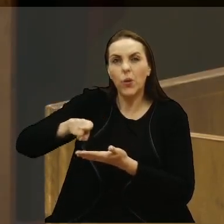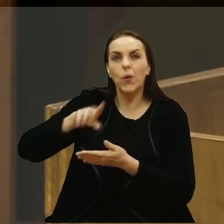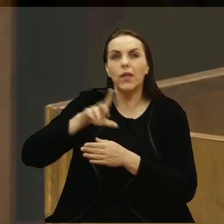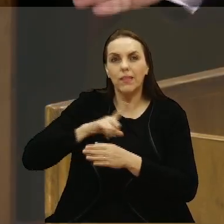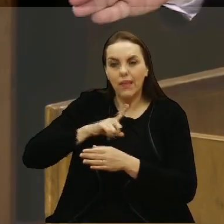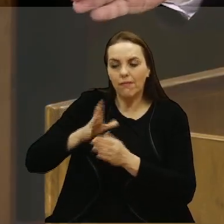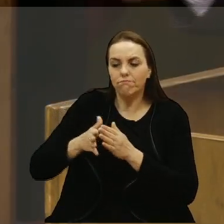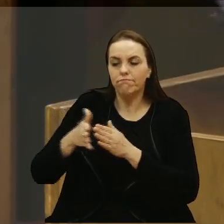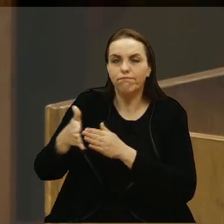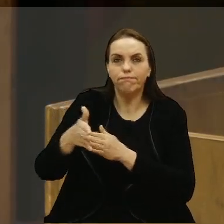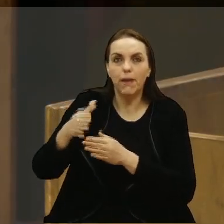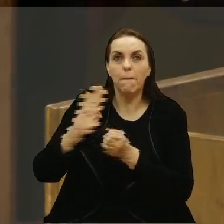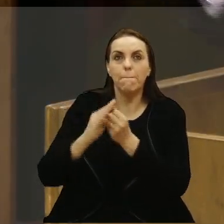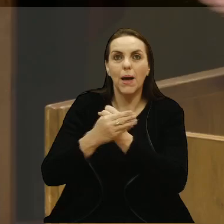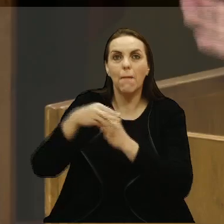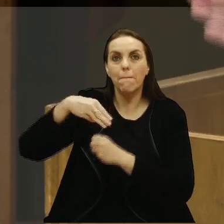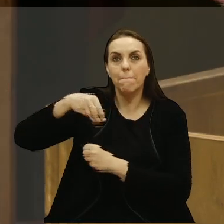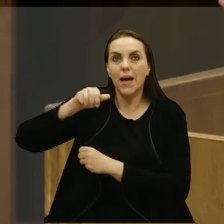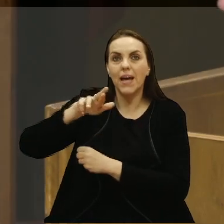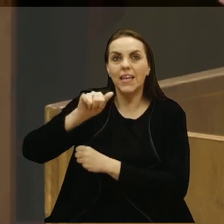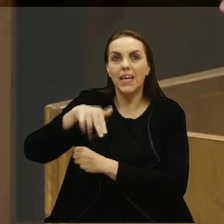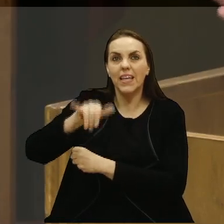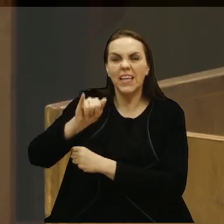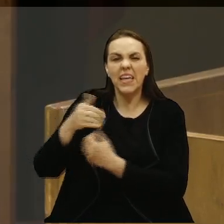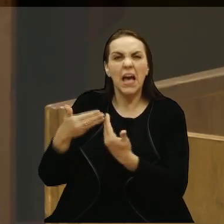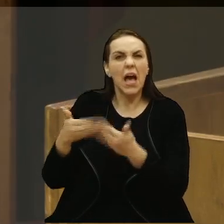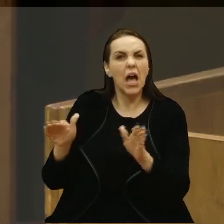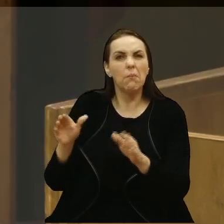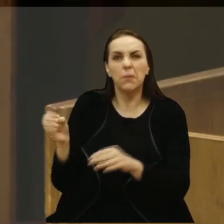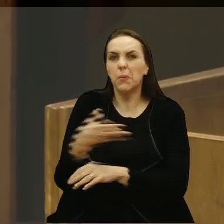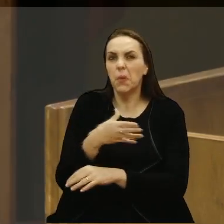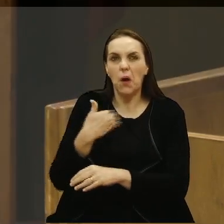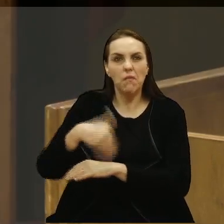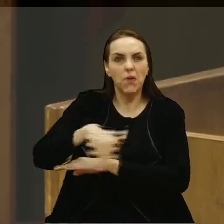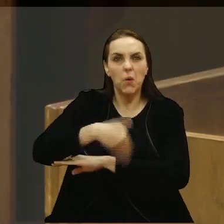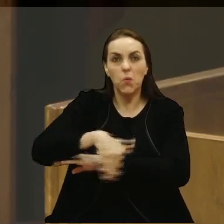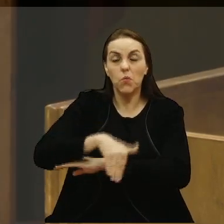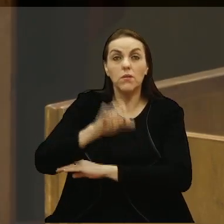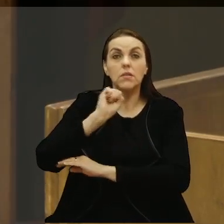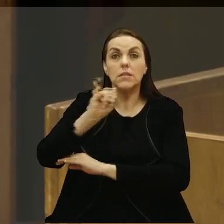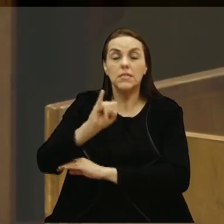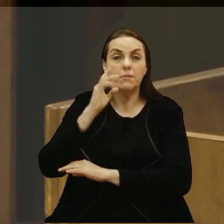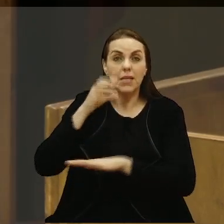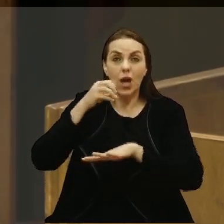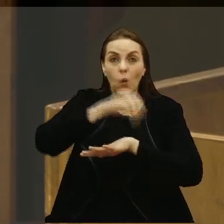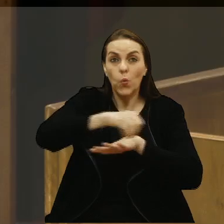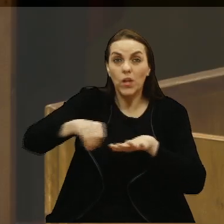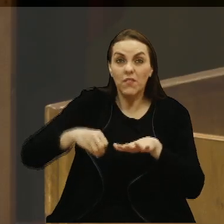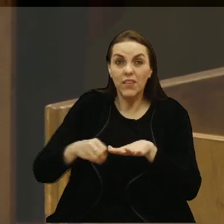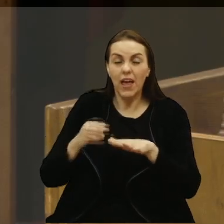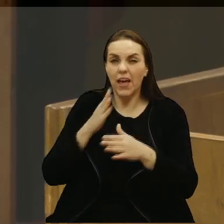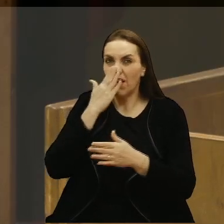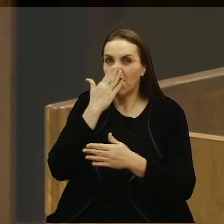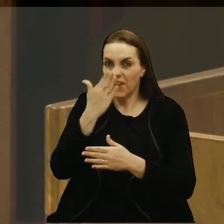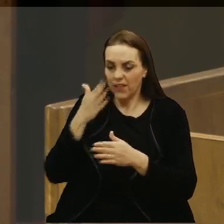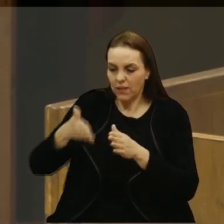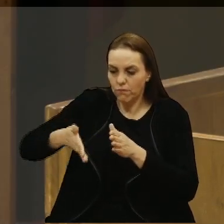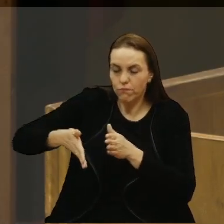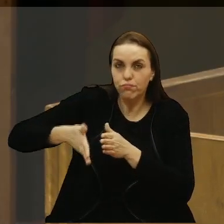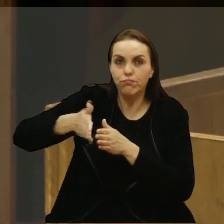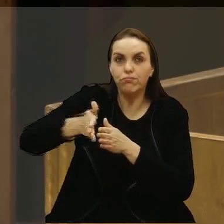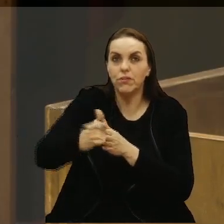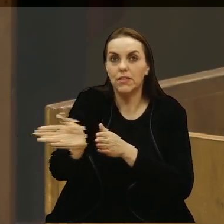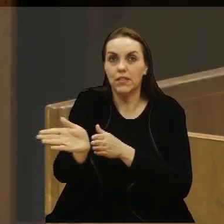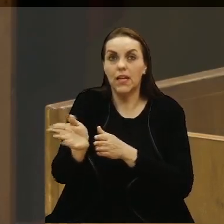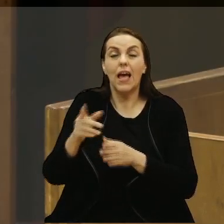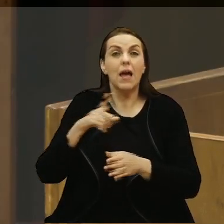que saem no Mariane. É uma rua que abriram há não muito tempo. Se passar na frente da Uniftec, né, da RS, costeando a RS é ali.